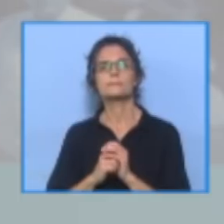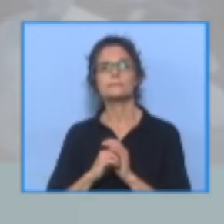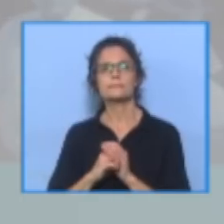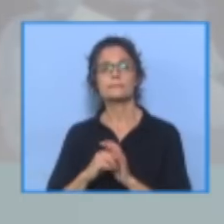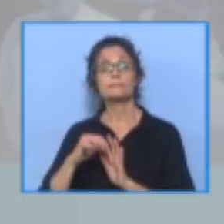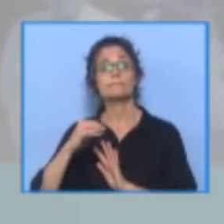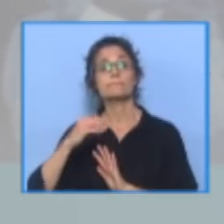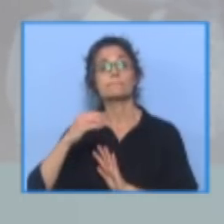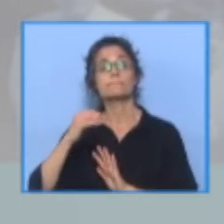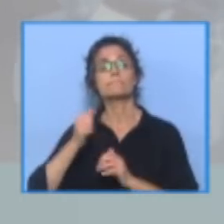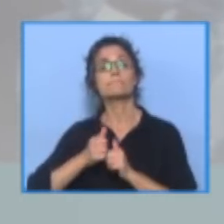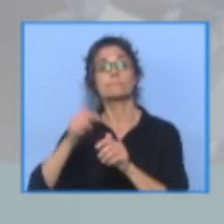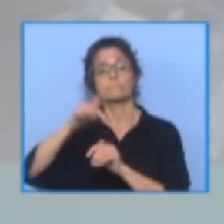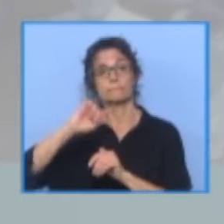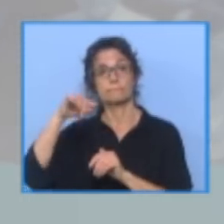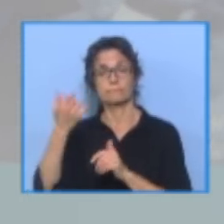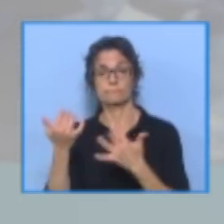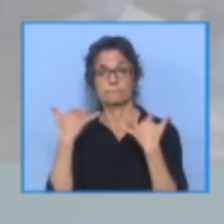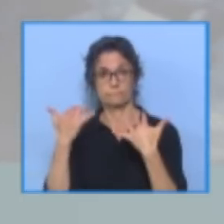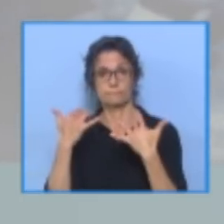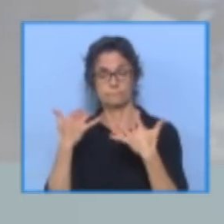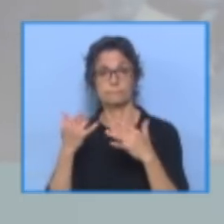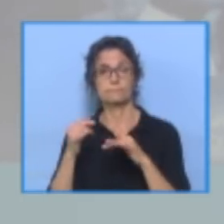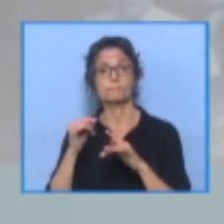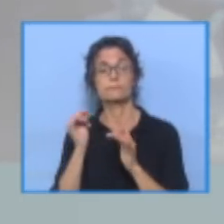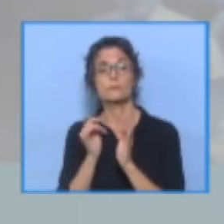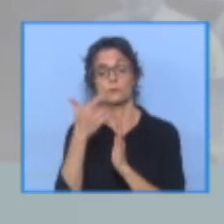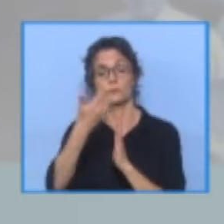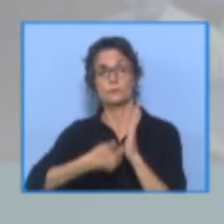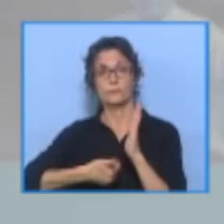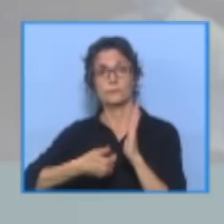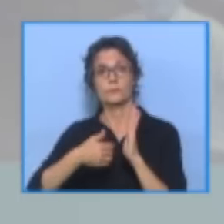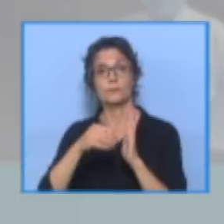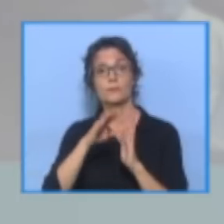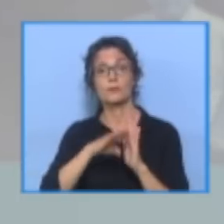Acompanhe estas e outras notícias da atualidade no portal da Agência Eclésia, em